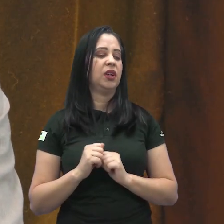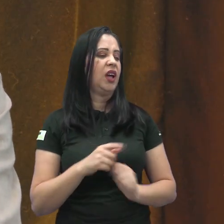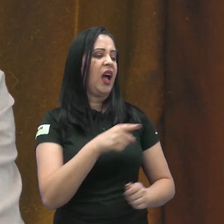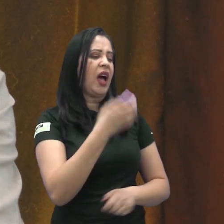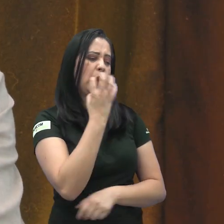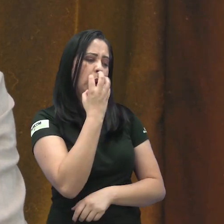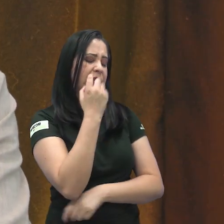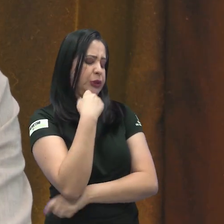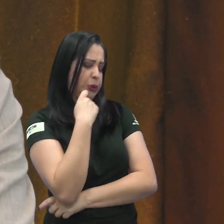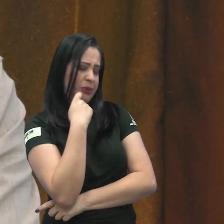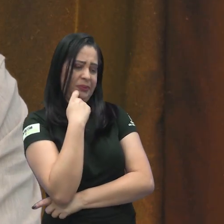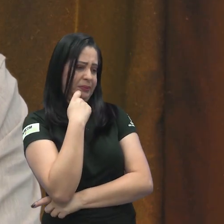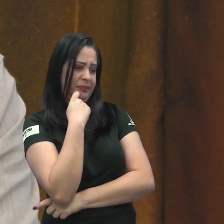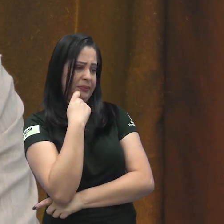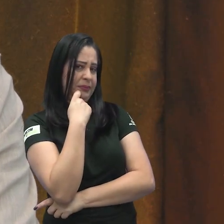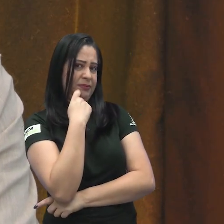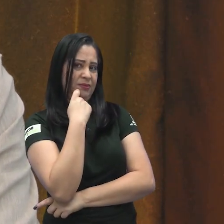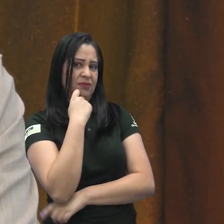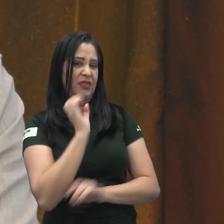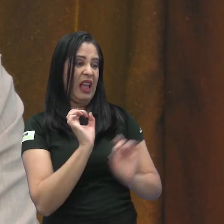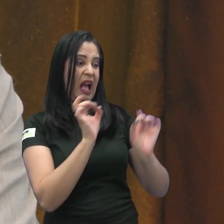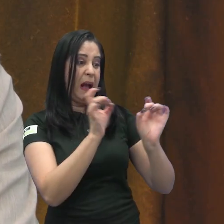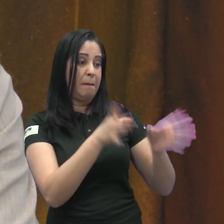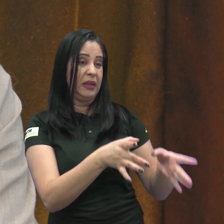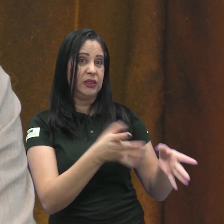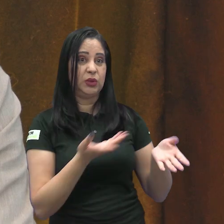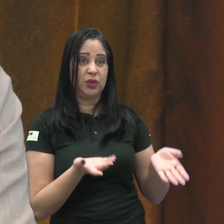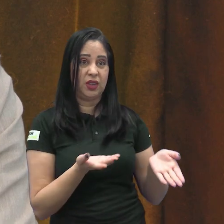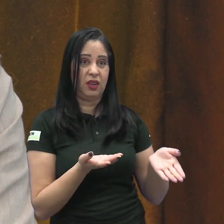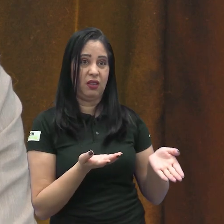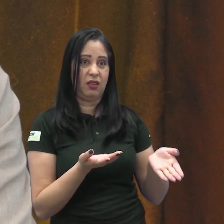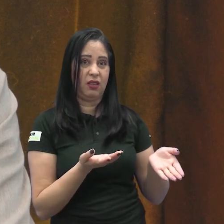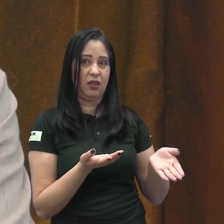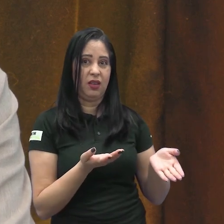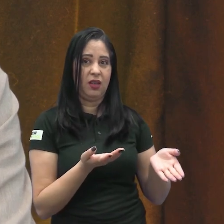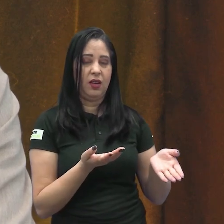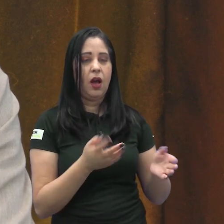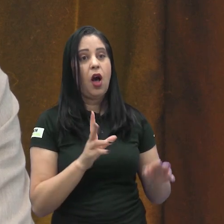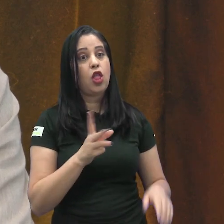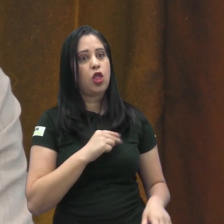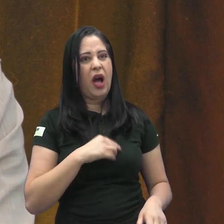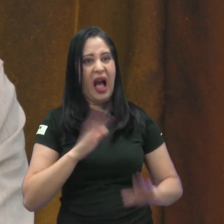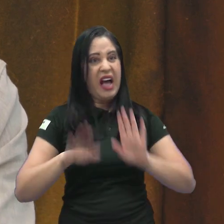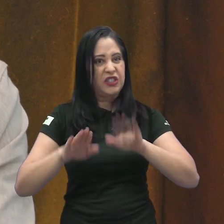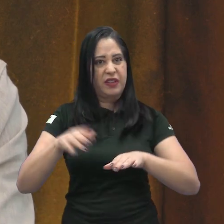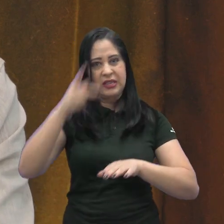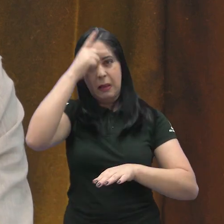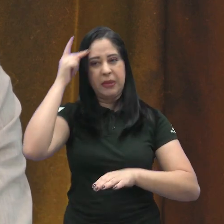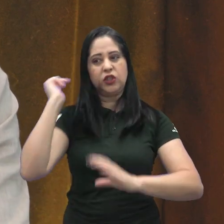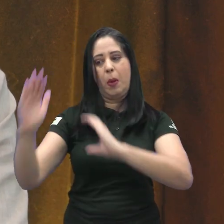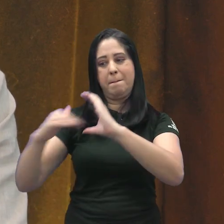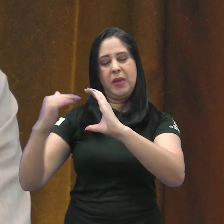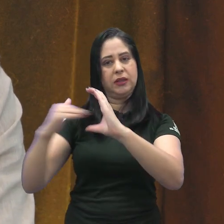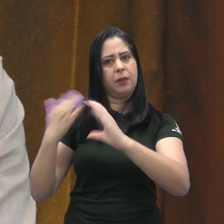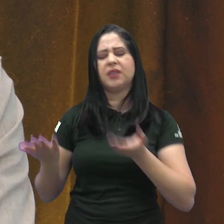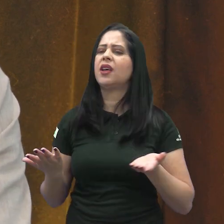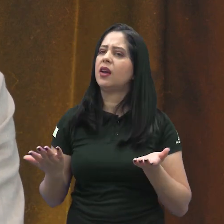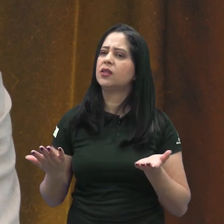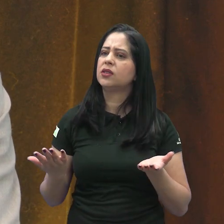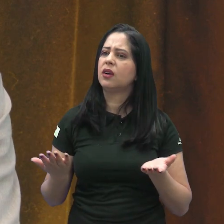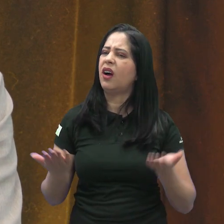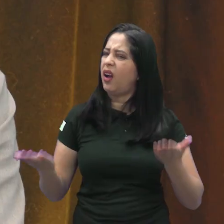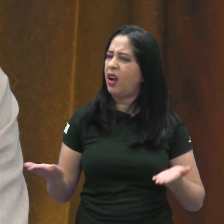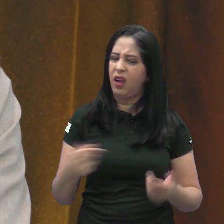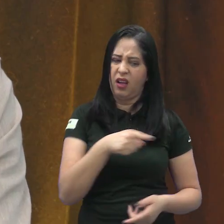o que eu faço com o meu cachorro? Quando manda essa mensagem para mim, a gente segura até para não ser mal educado com a